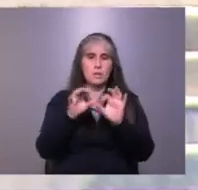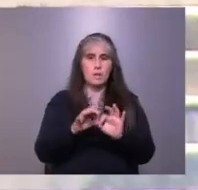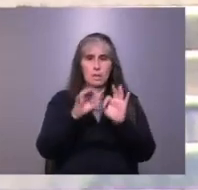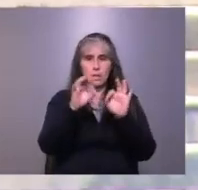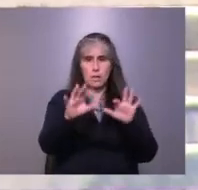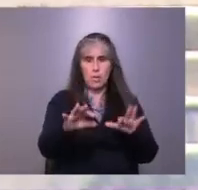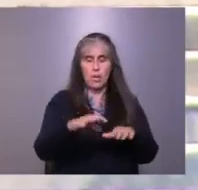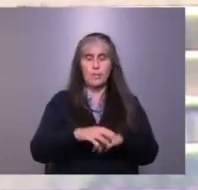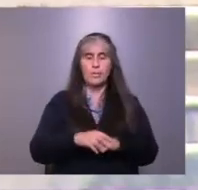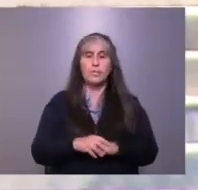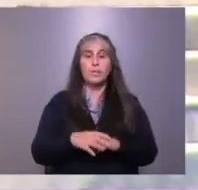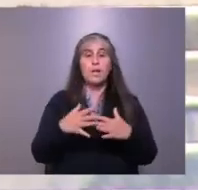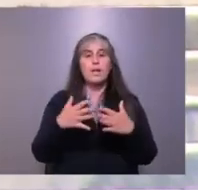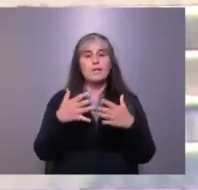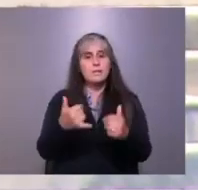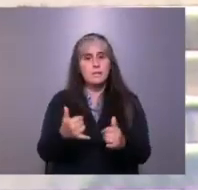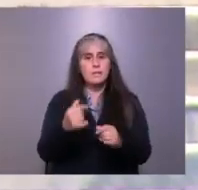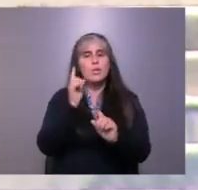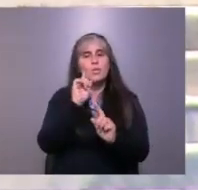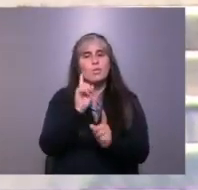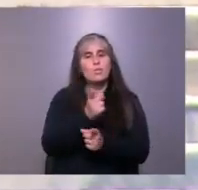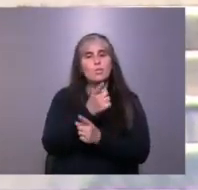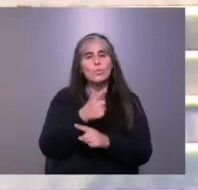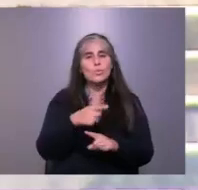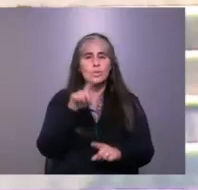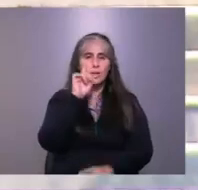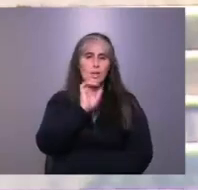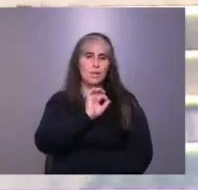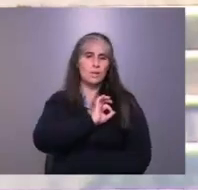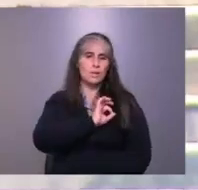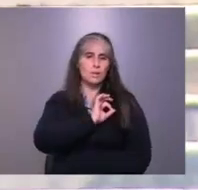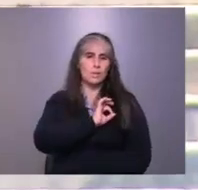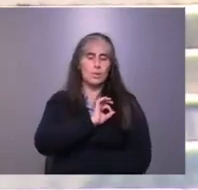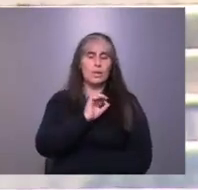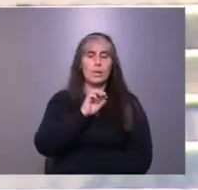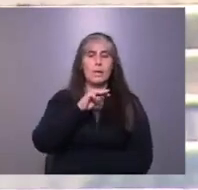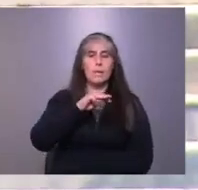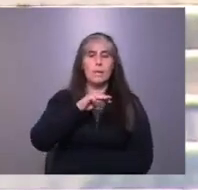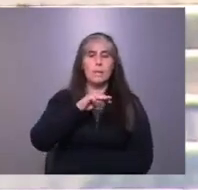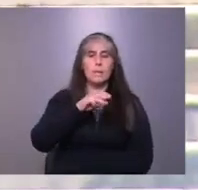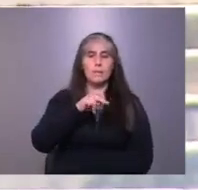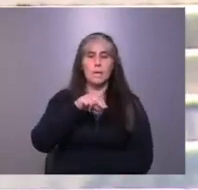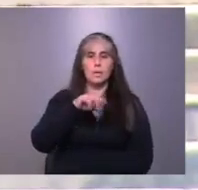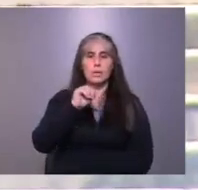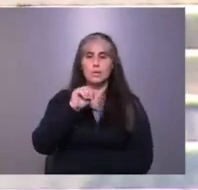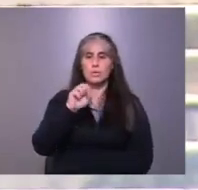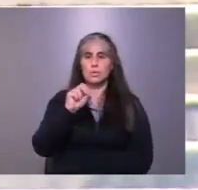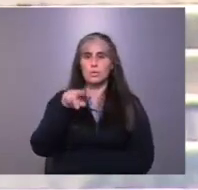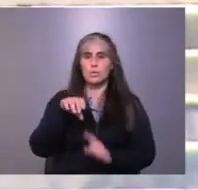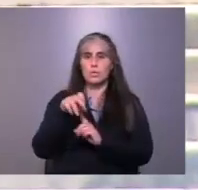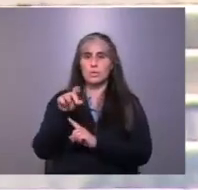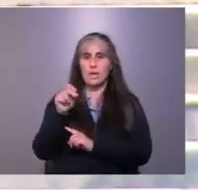Outro, seguido de um momento musical por Nélia Gonçalves, mezzo-soprano, e José Carlos Oliveira, no